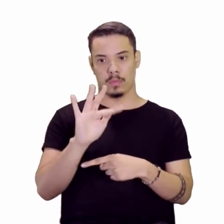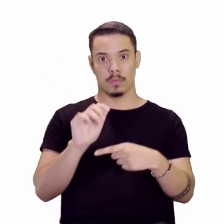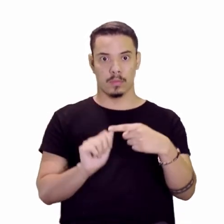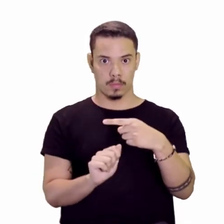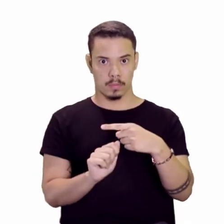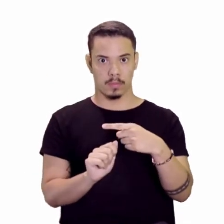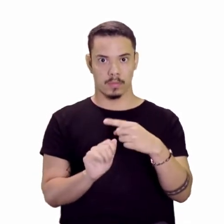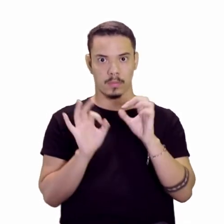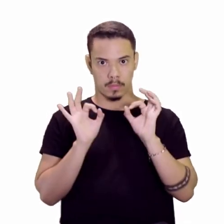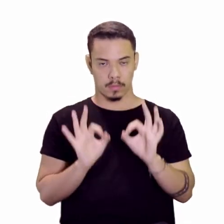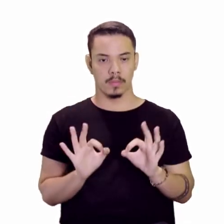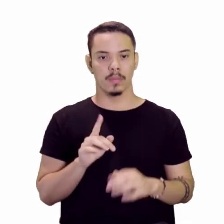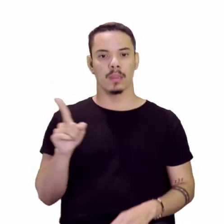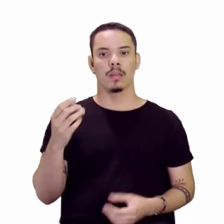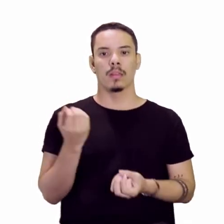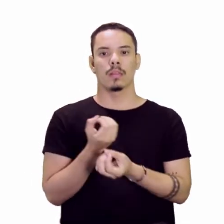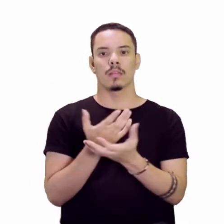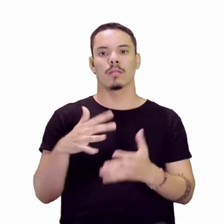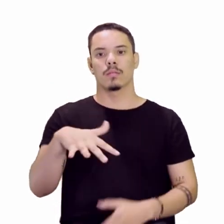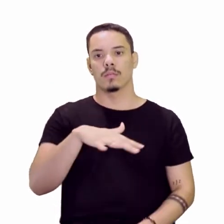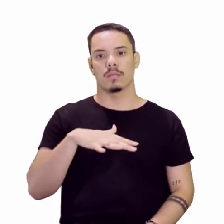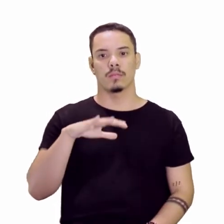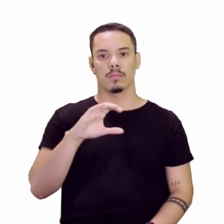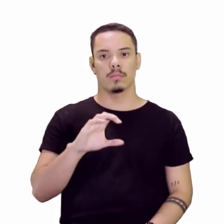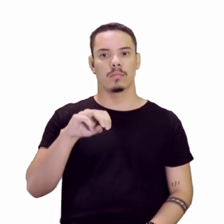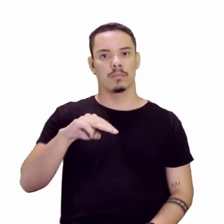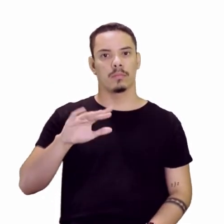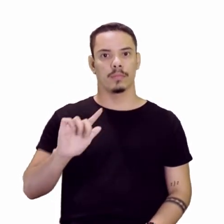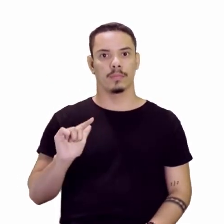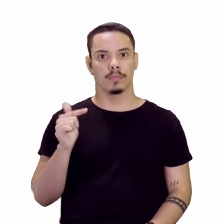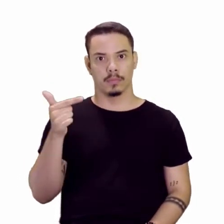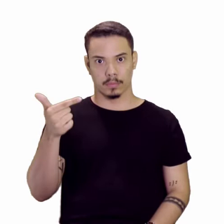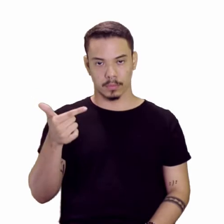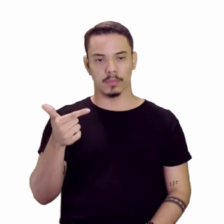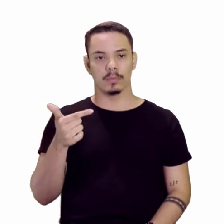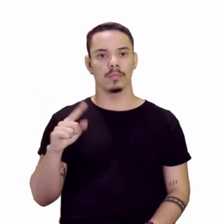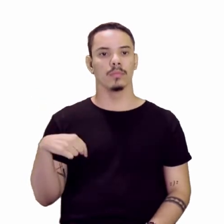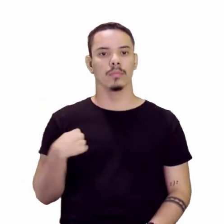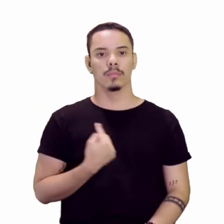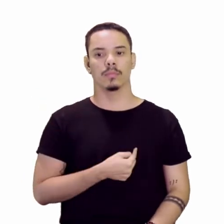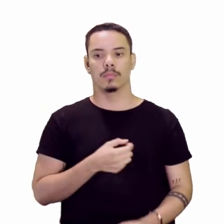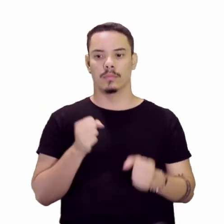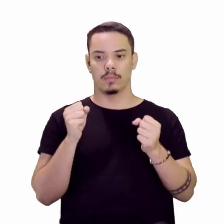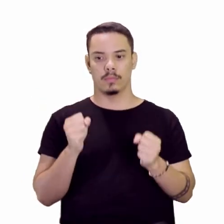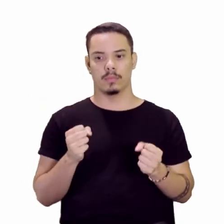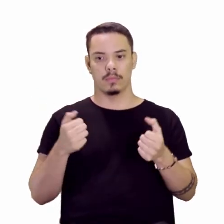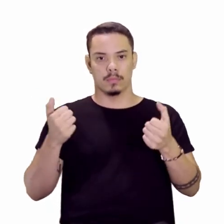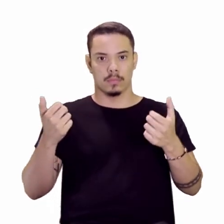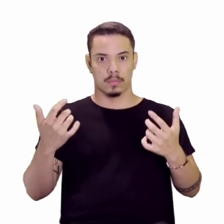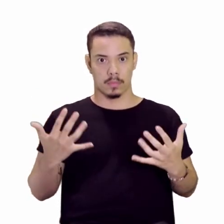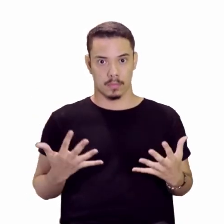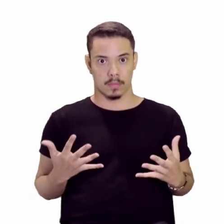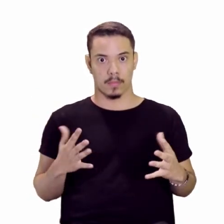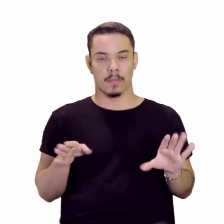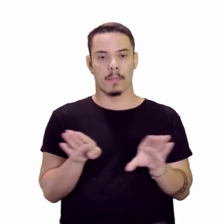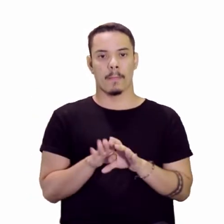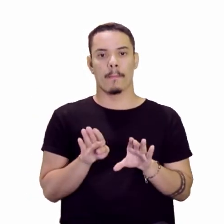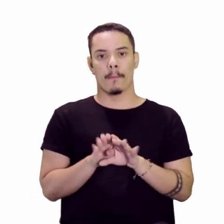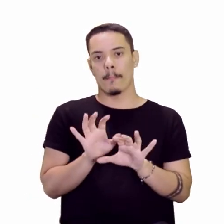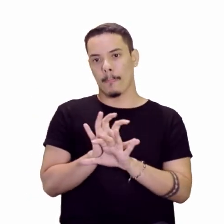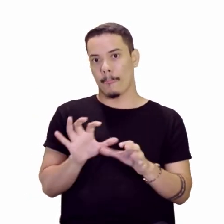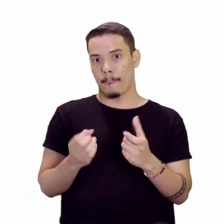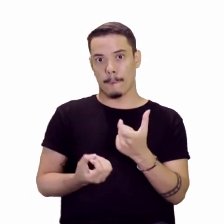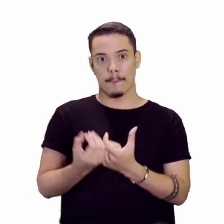em Newton. Aqui ele deu a área em centímetros quadrados. A gente pode trabalhar, certo? Dessa forma,